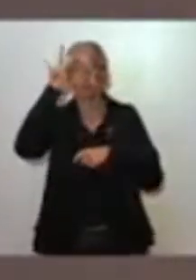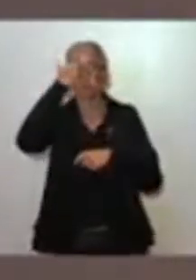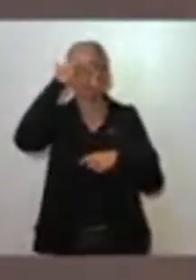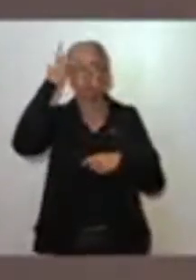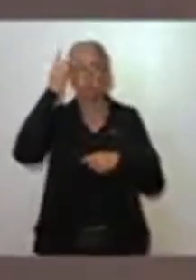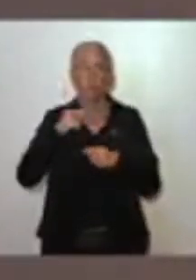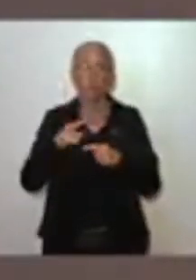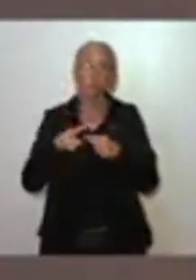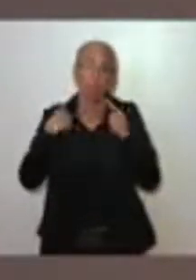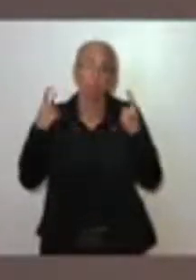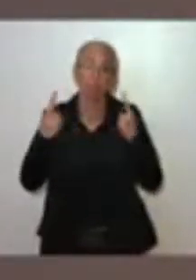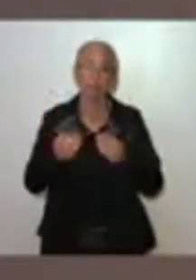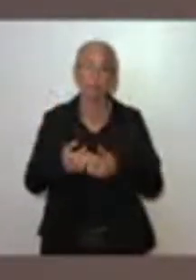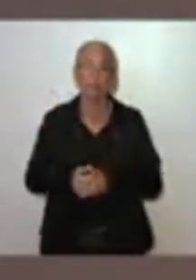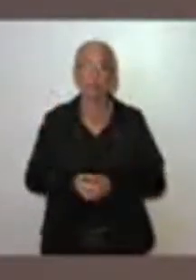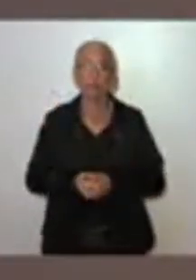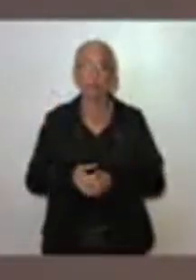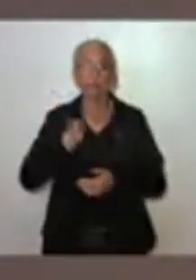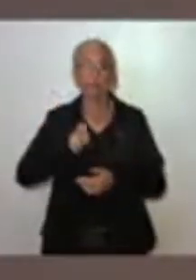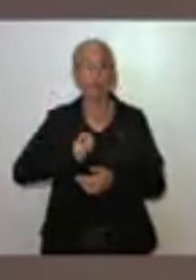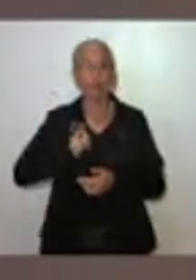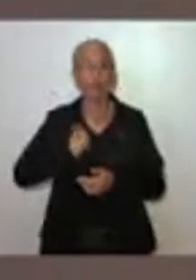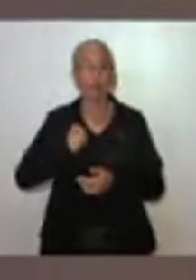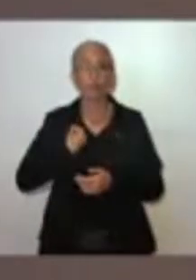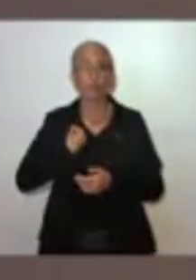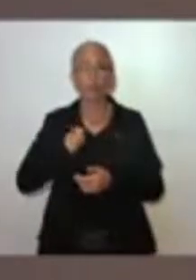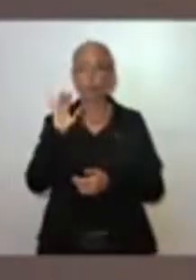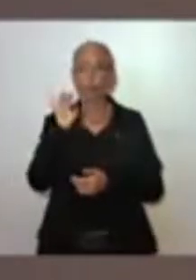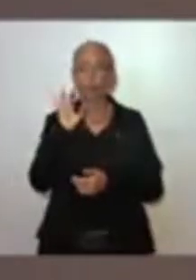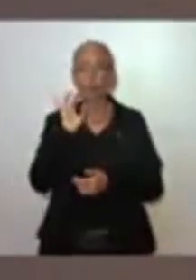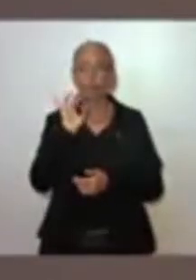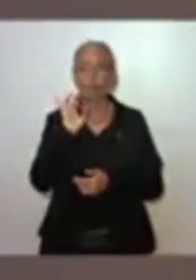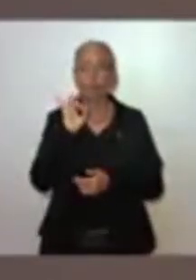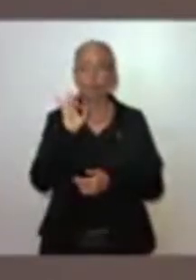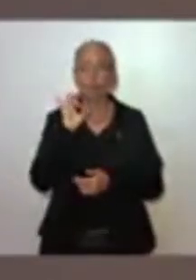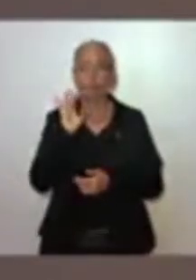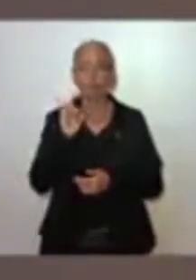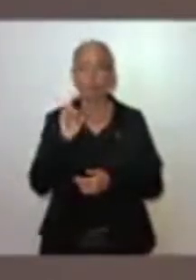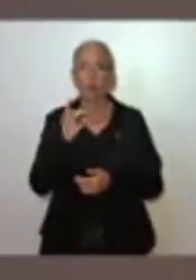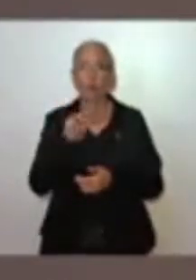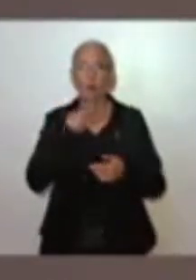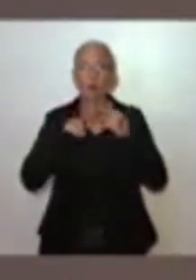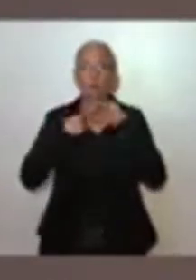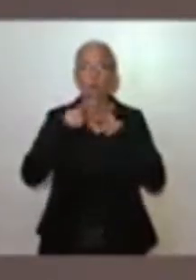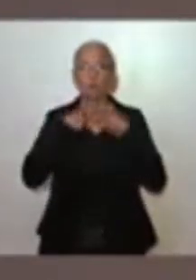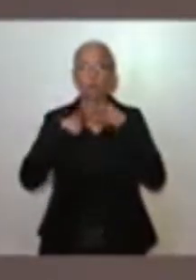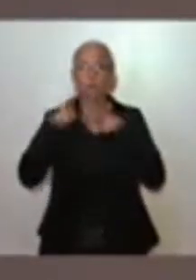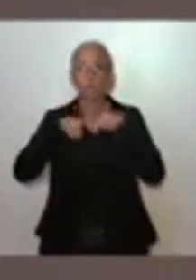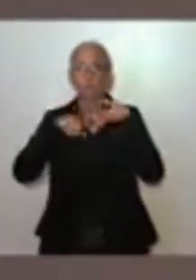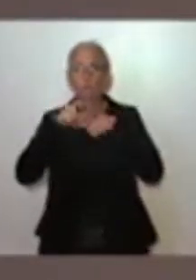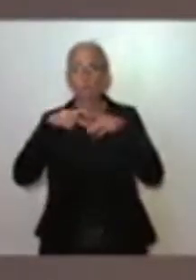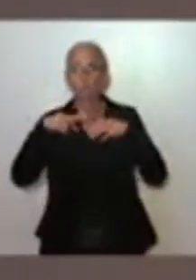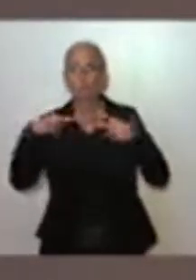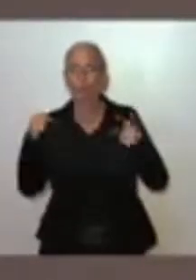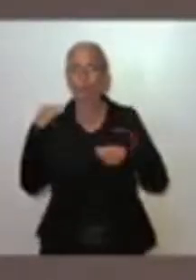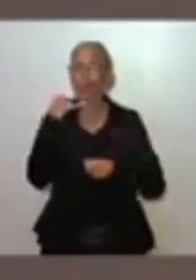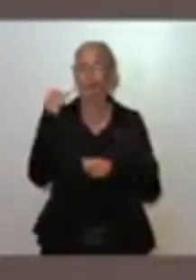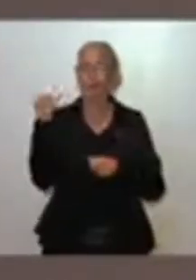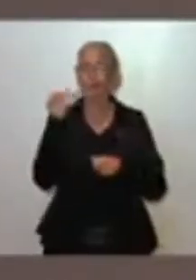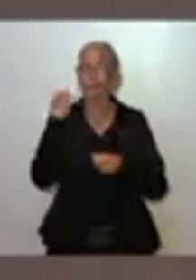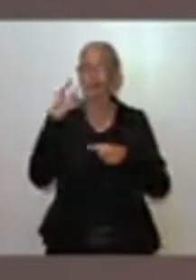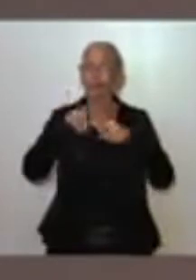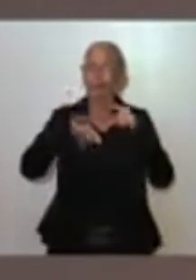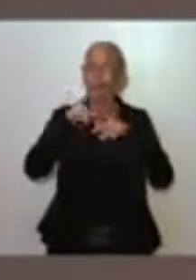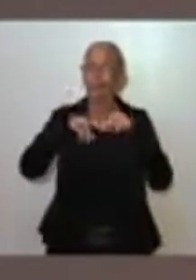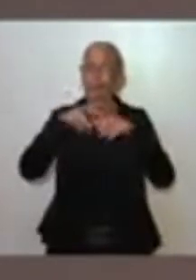mais a vida não se limita as satisfações materiais elas são importantes mas